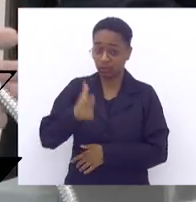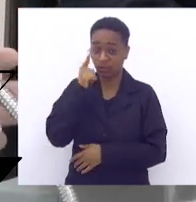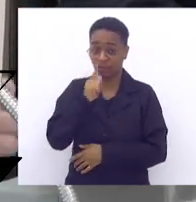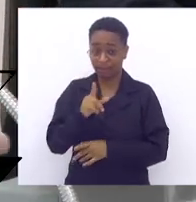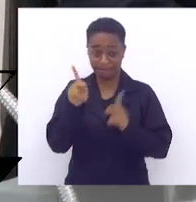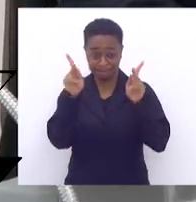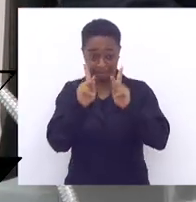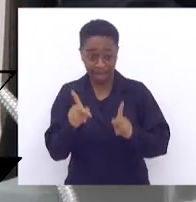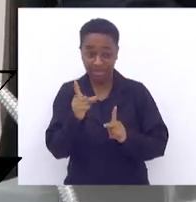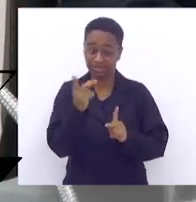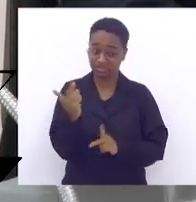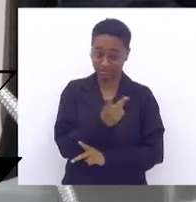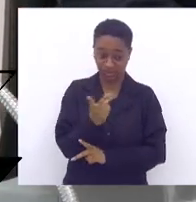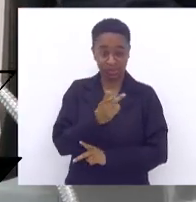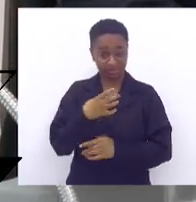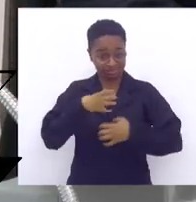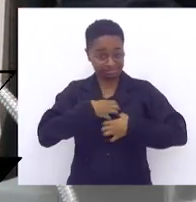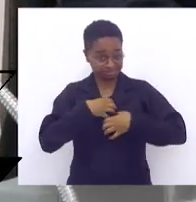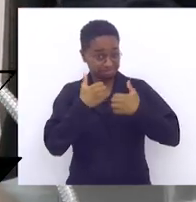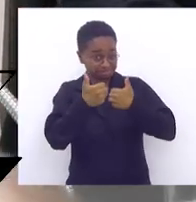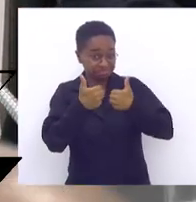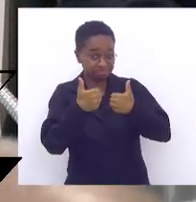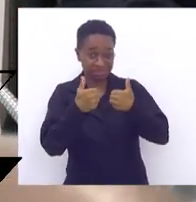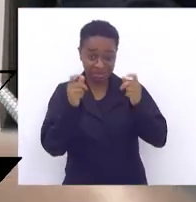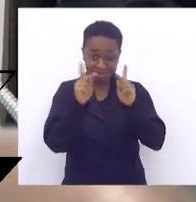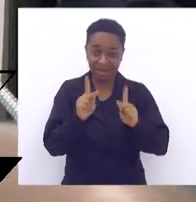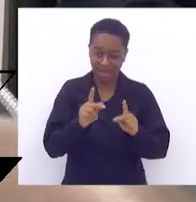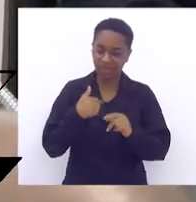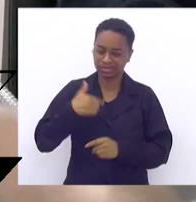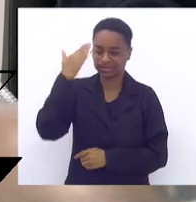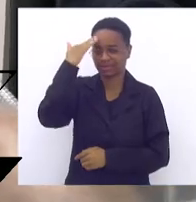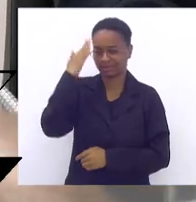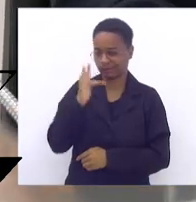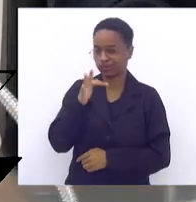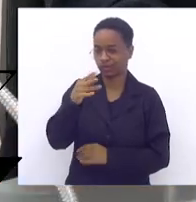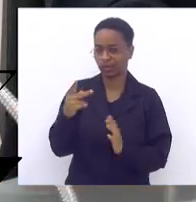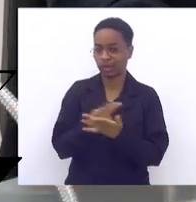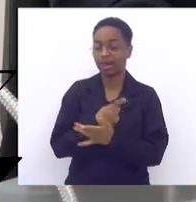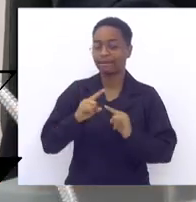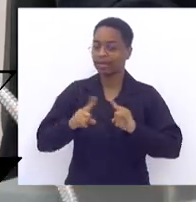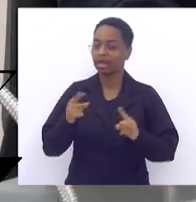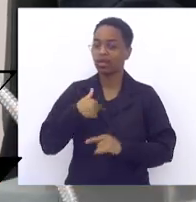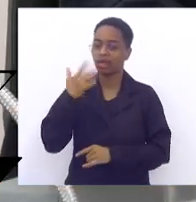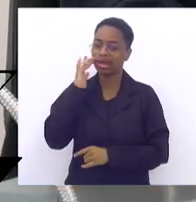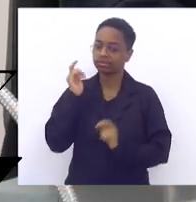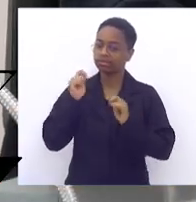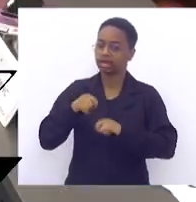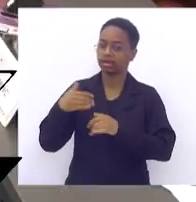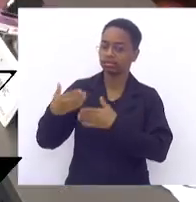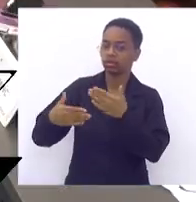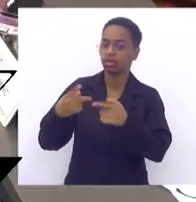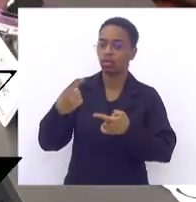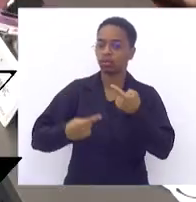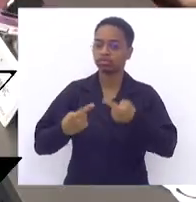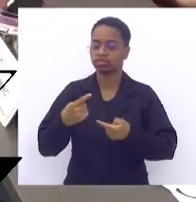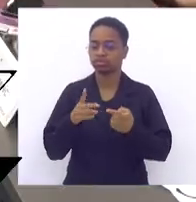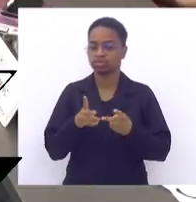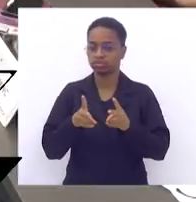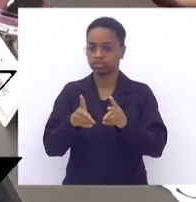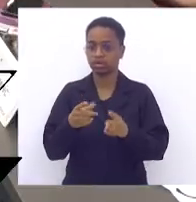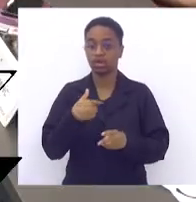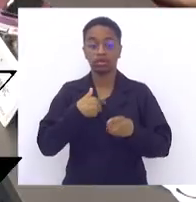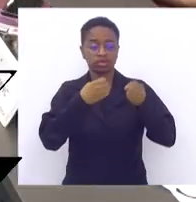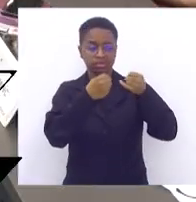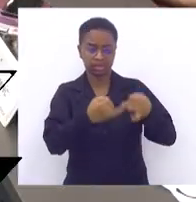entendimento entre Vossas Excelências, coisa que eu sei que acontecerá, acho que a gente pode avançar sem problema algum. Perfeito. Eu posso só dar um